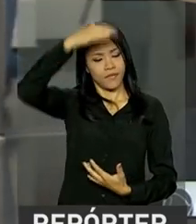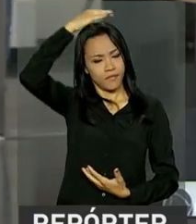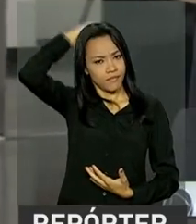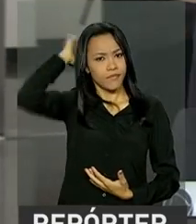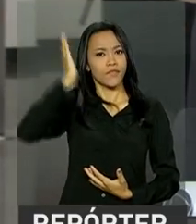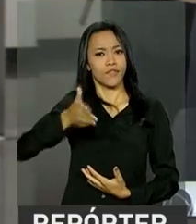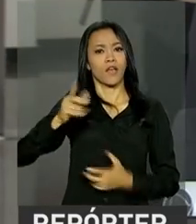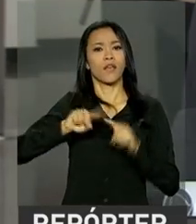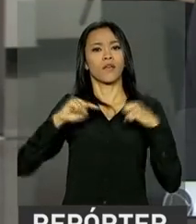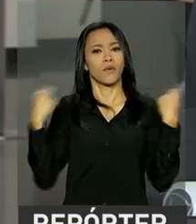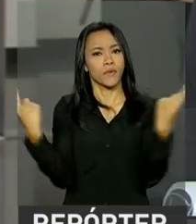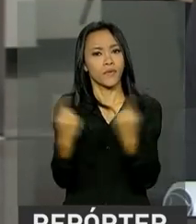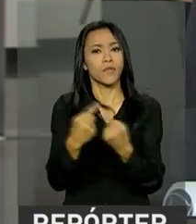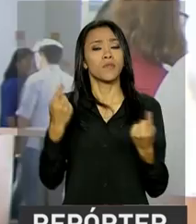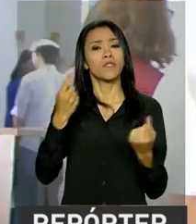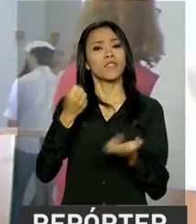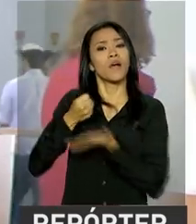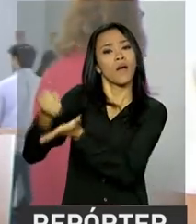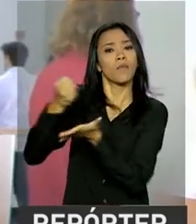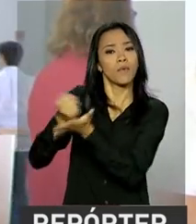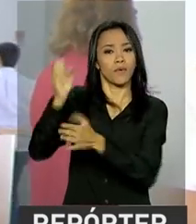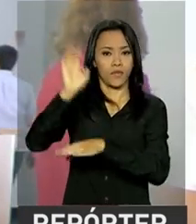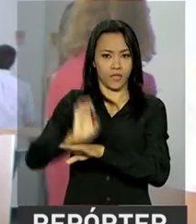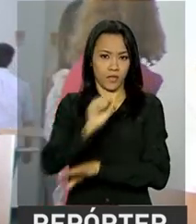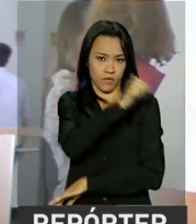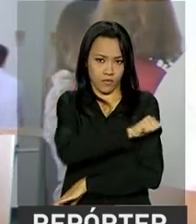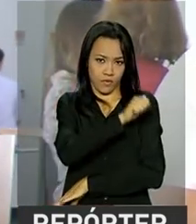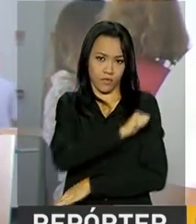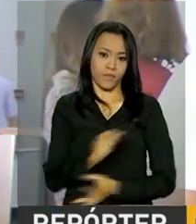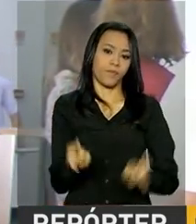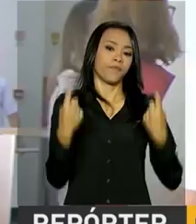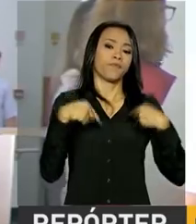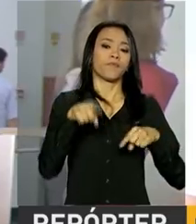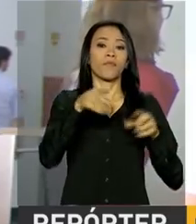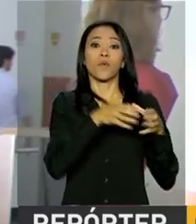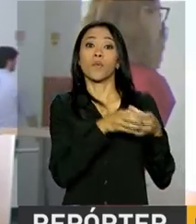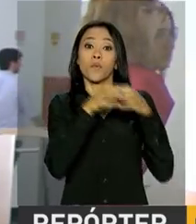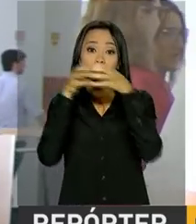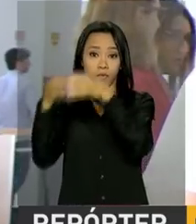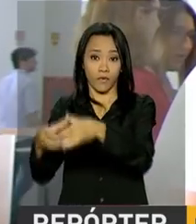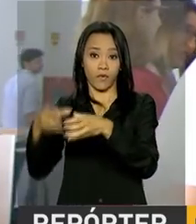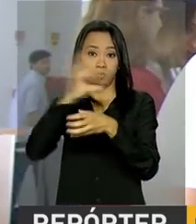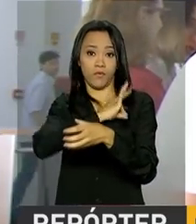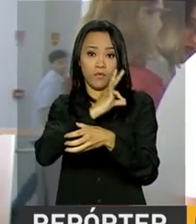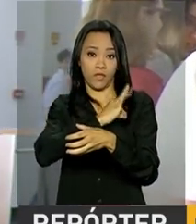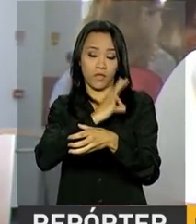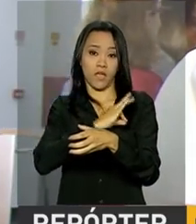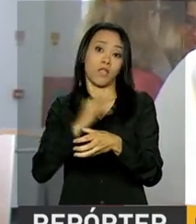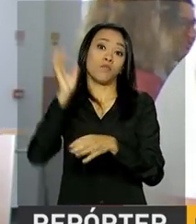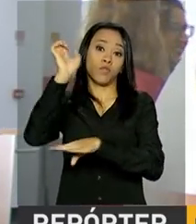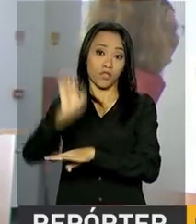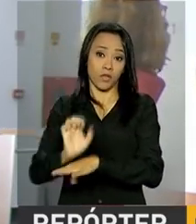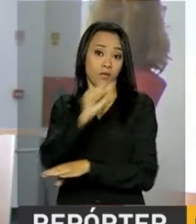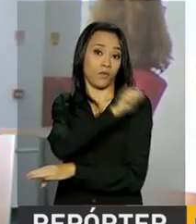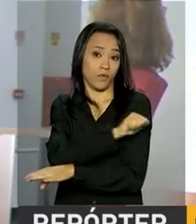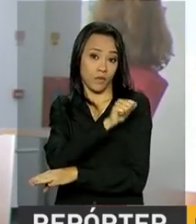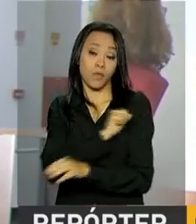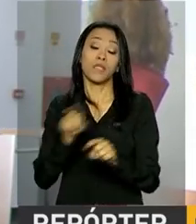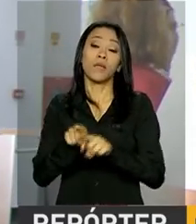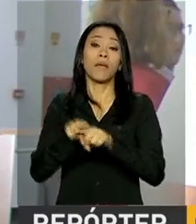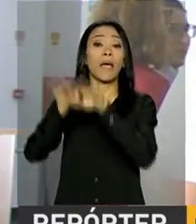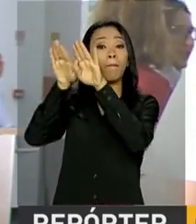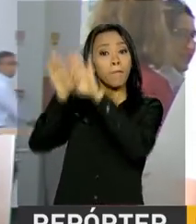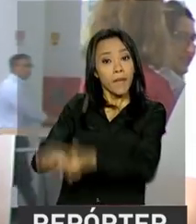apoio necessário ao estado do rio de janeiro além do envio de homens da força nacional rio de janeiro o governo autorizou ainda a permanência